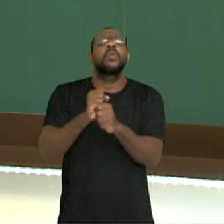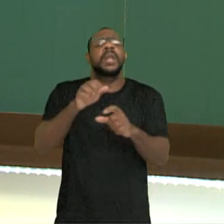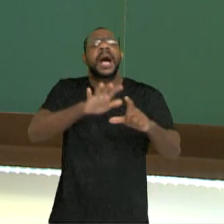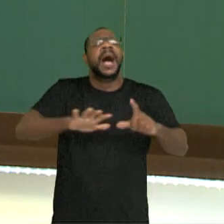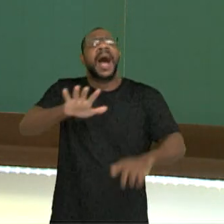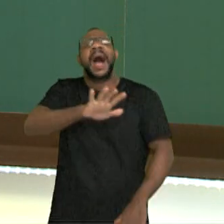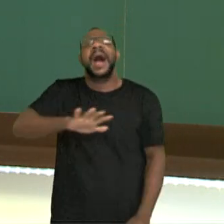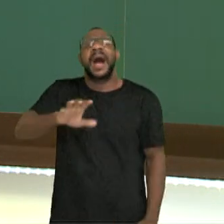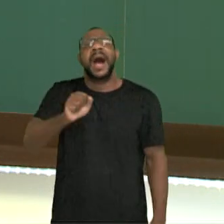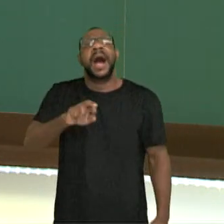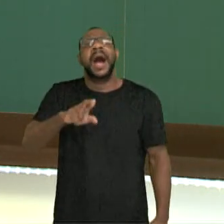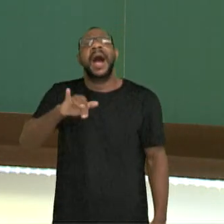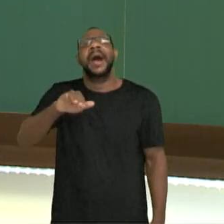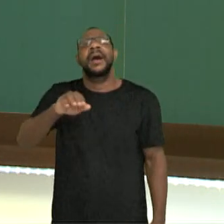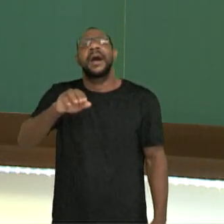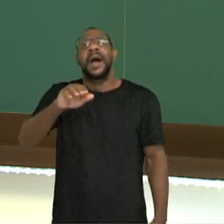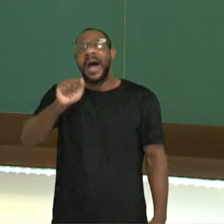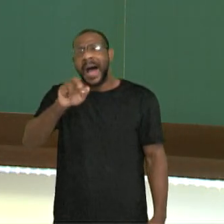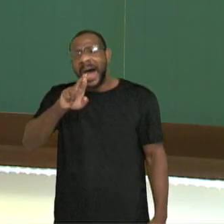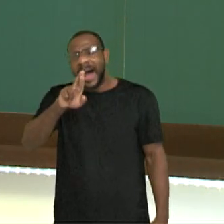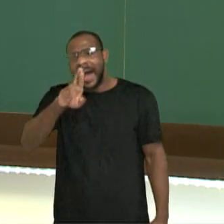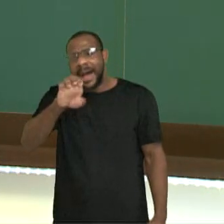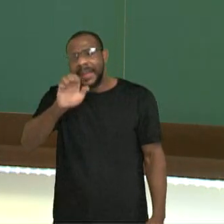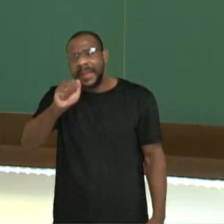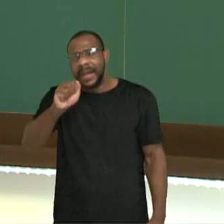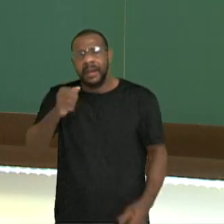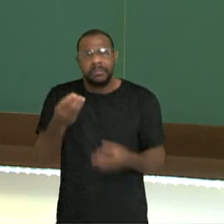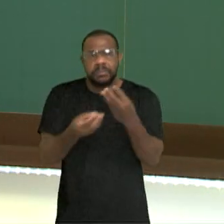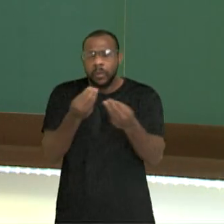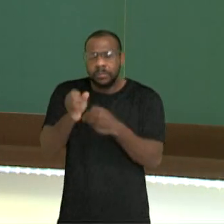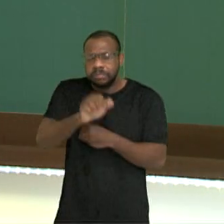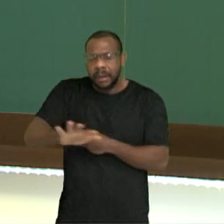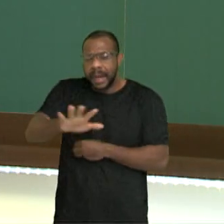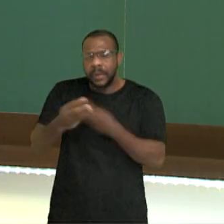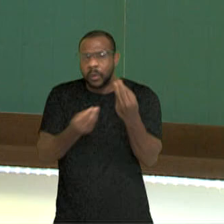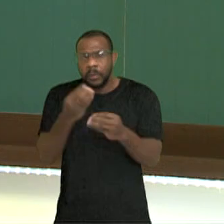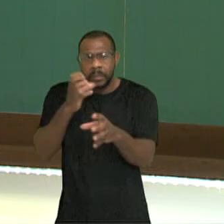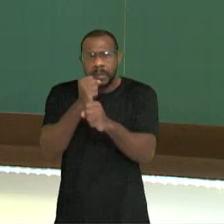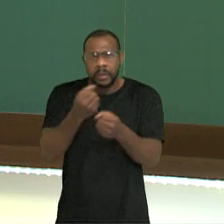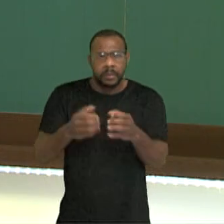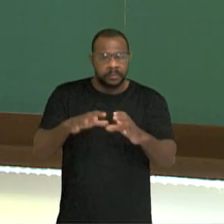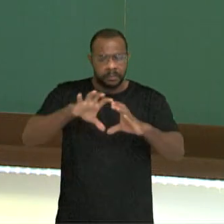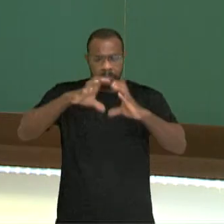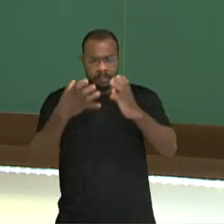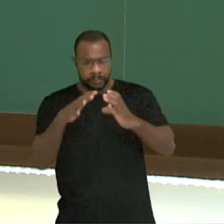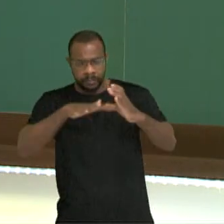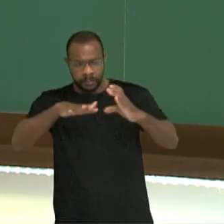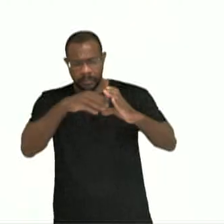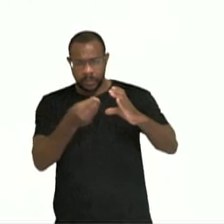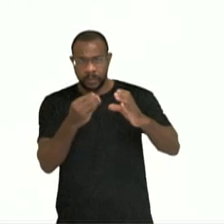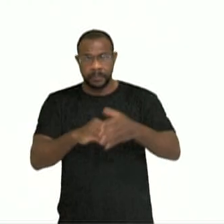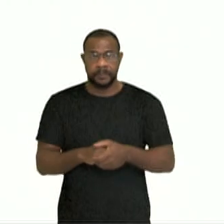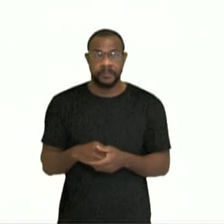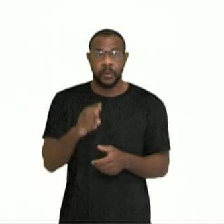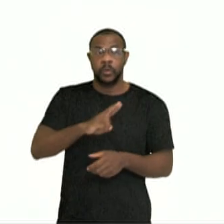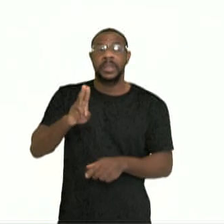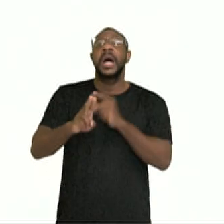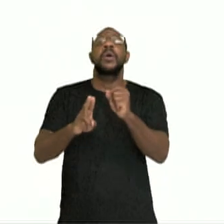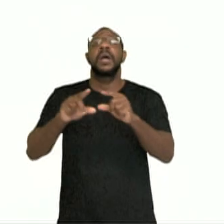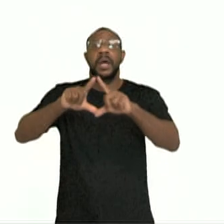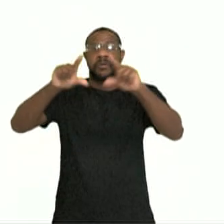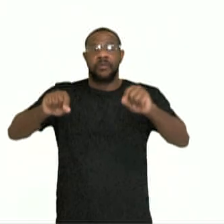uma esfera, dessa superfície da esfera? Para a gente calcular a área dessa superfície, nós vamos usar o